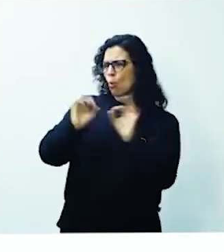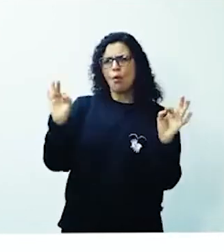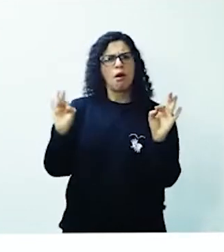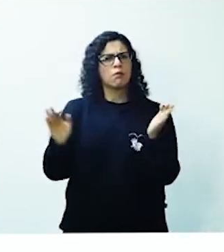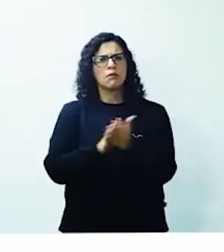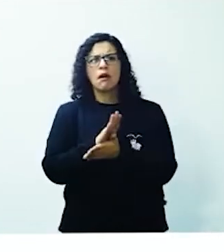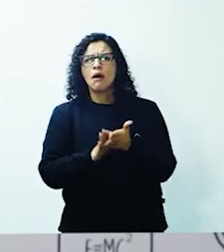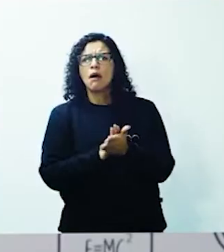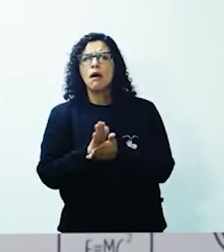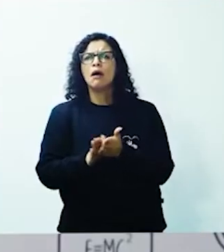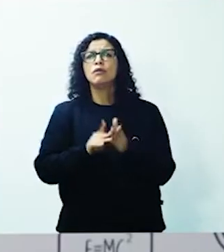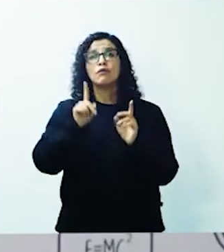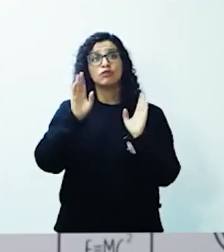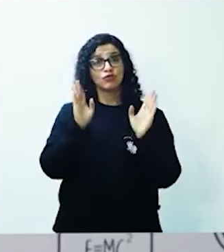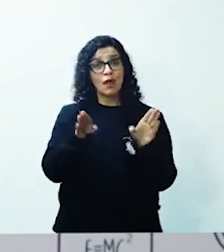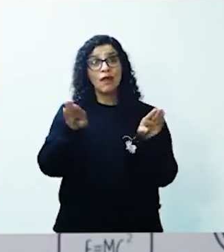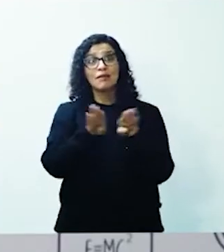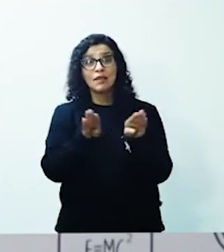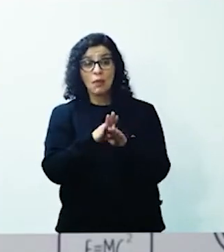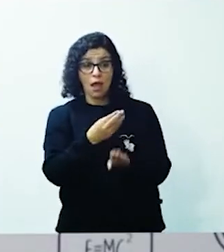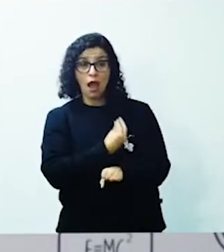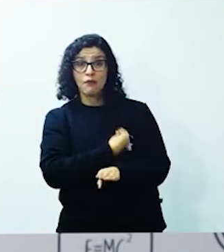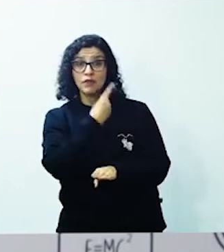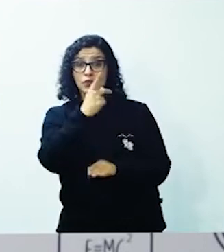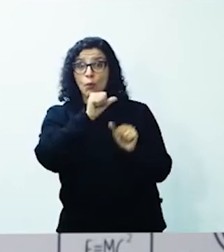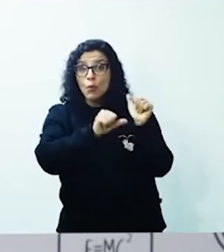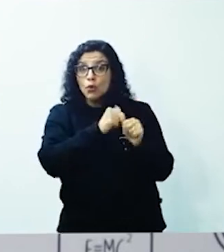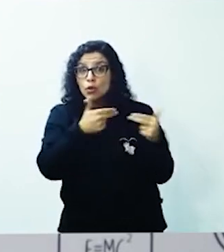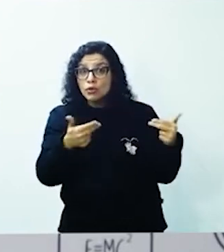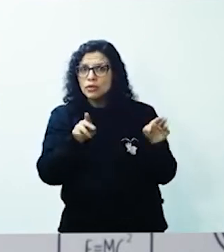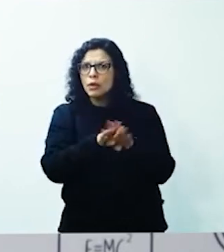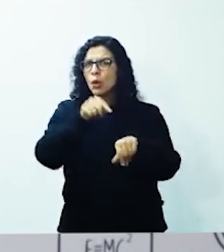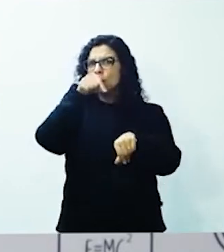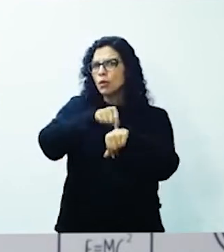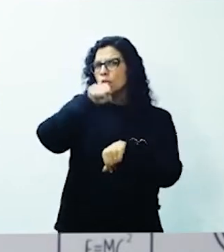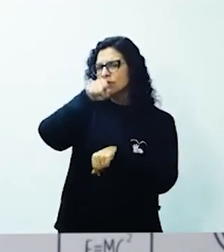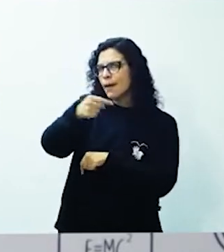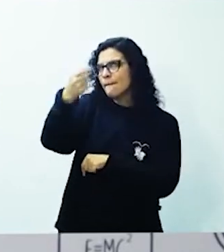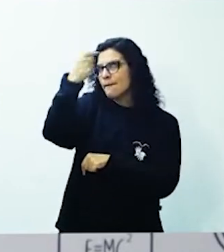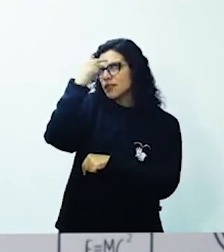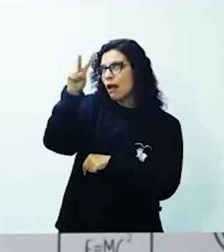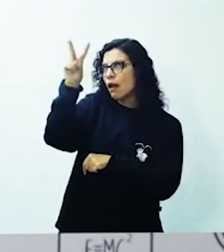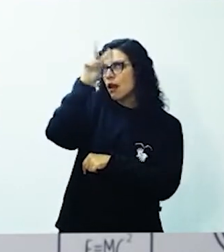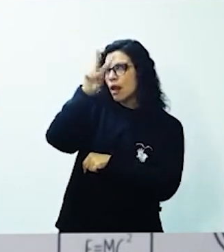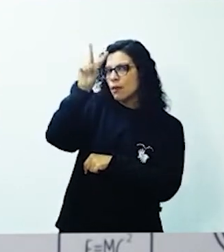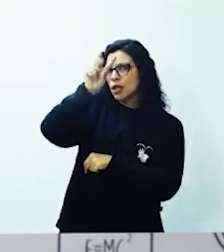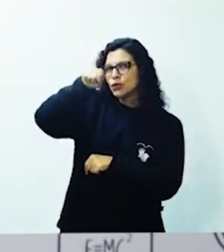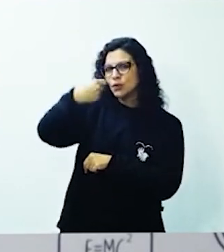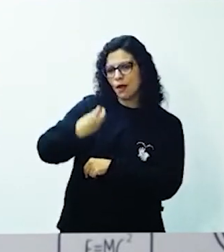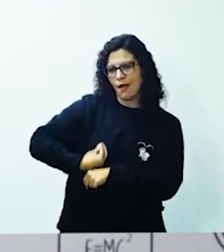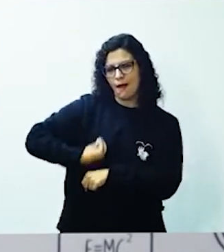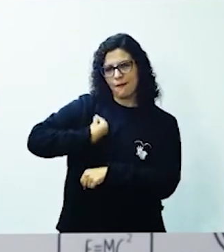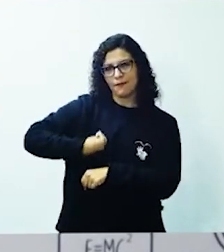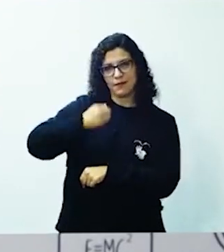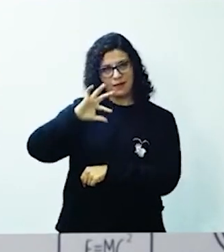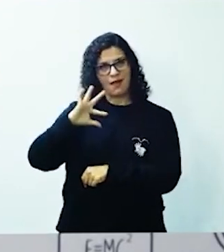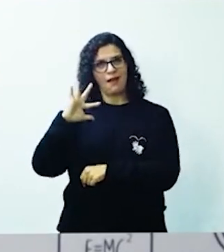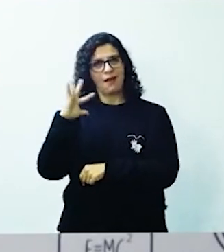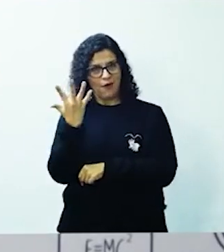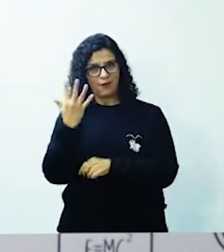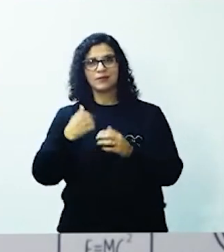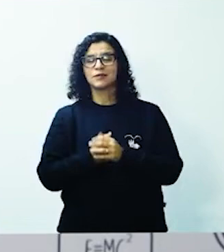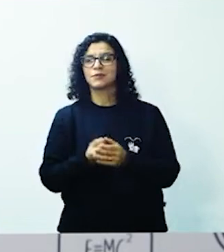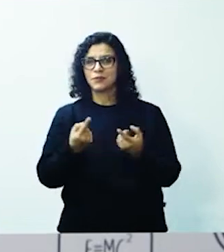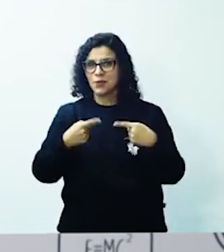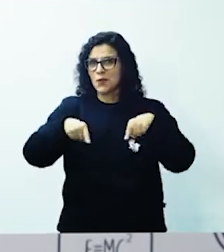de mudanças? Passou por muitas mudanças? Vou dar um tempinho para você lembrar aí as mudanças que aconteceram em